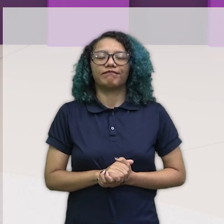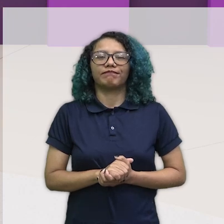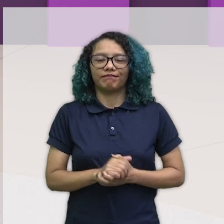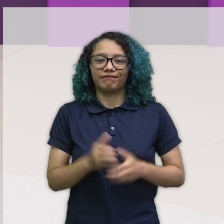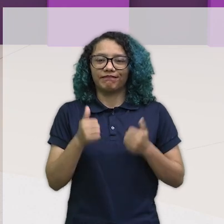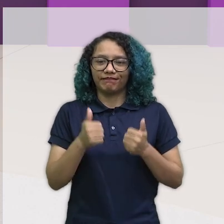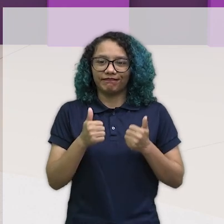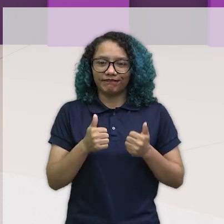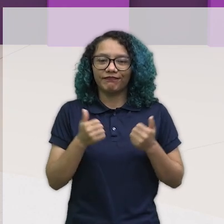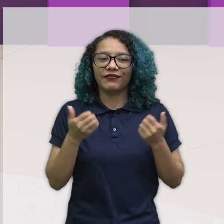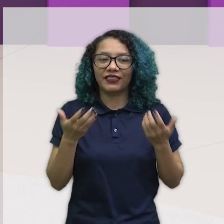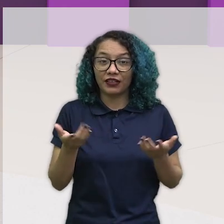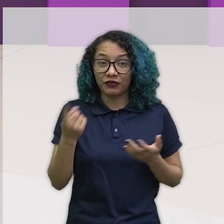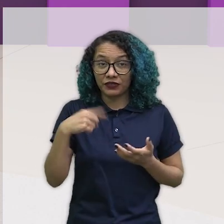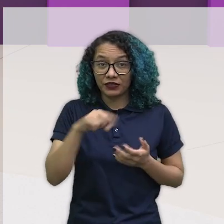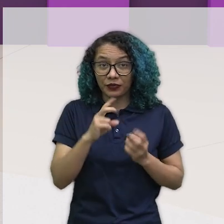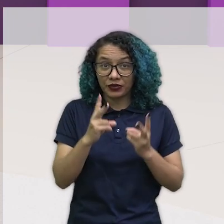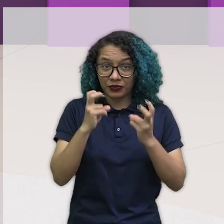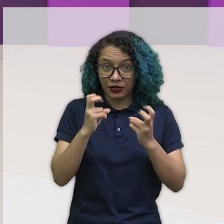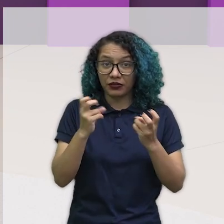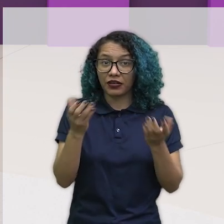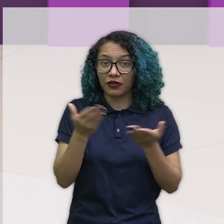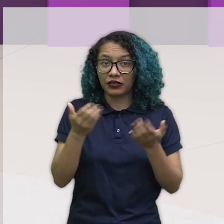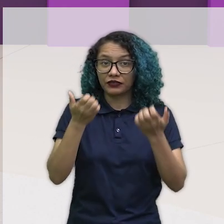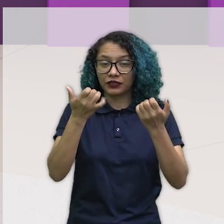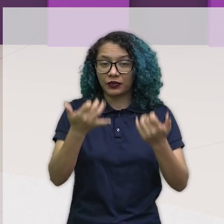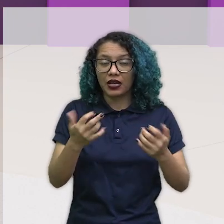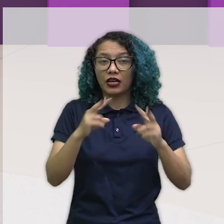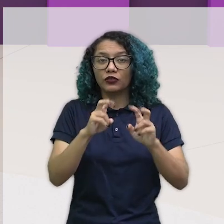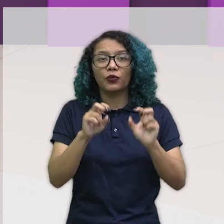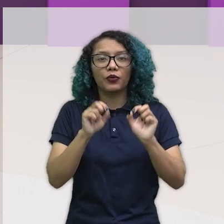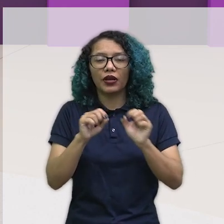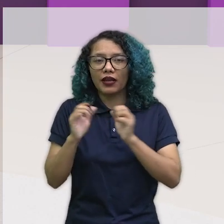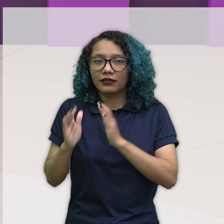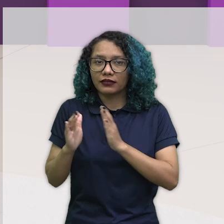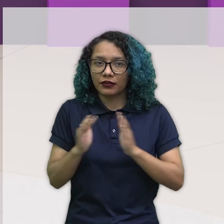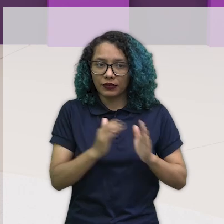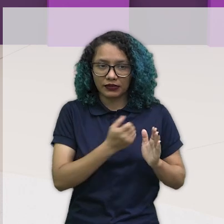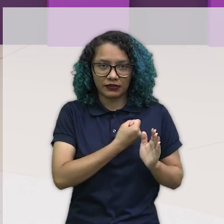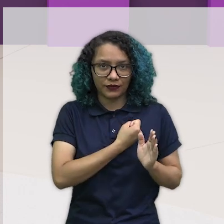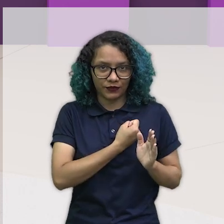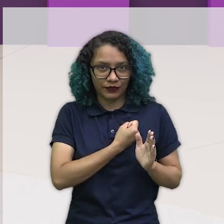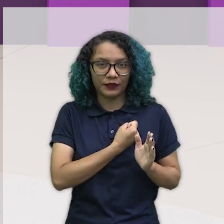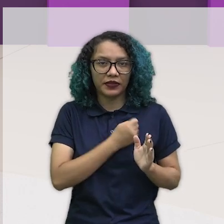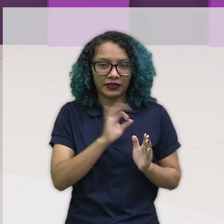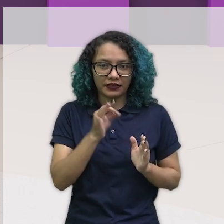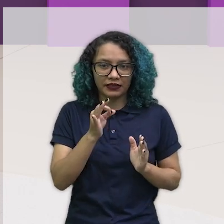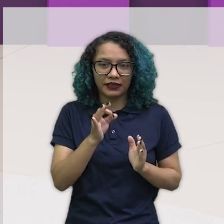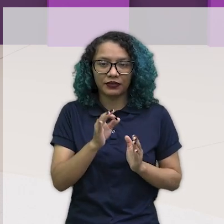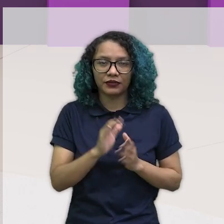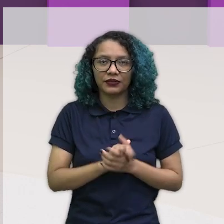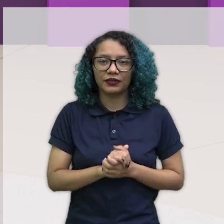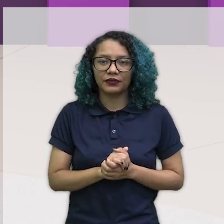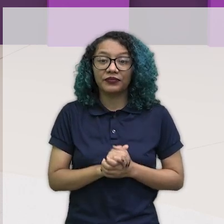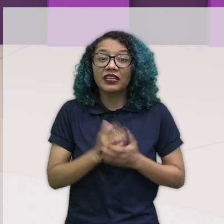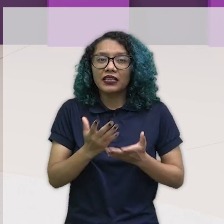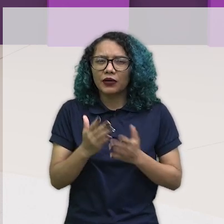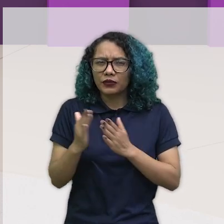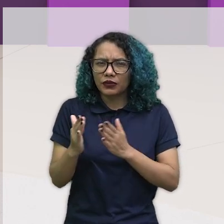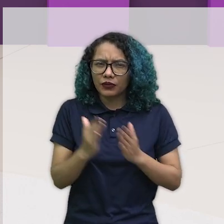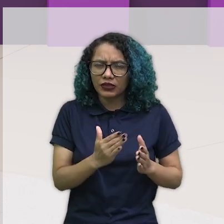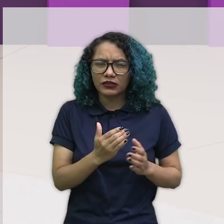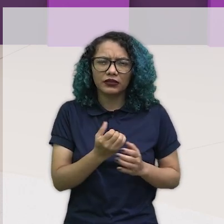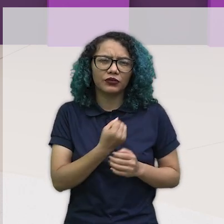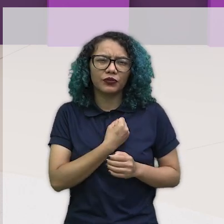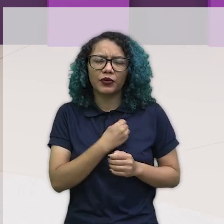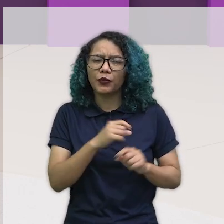Muito bem, pessoal. Então, vocês viram que nós iremos falar sobre as sequências numéricas, tá? As sequências numéricas, elas